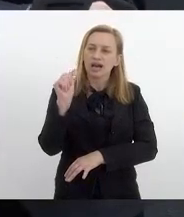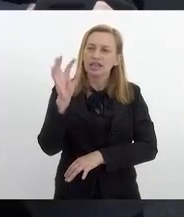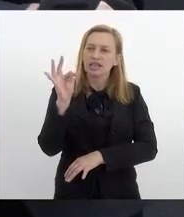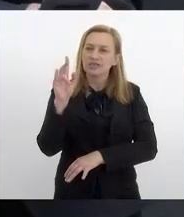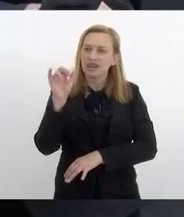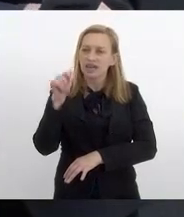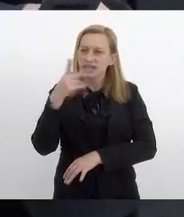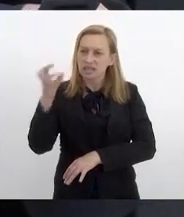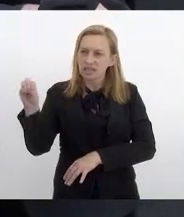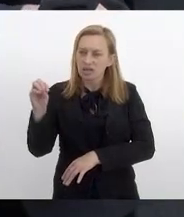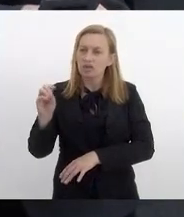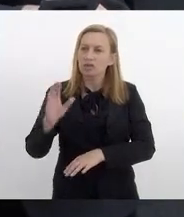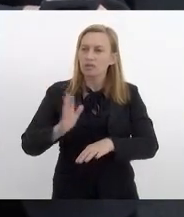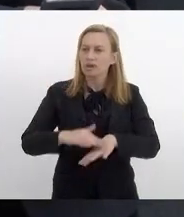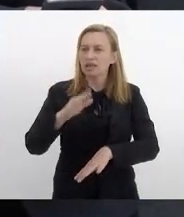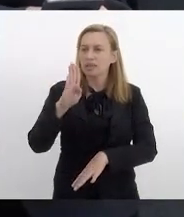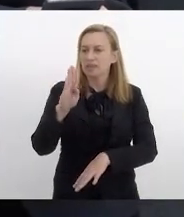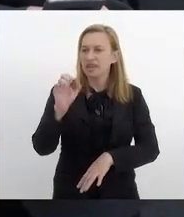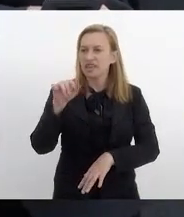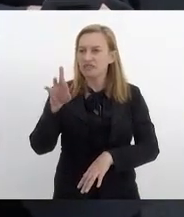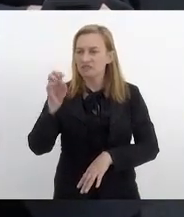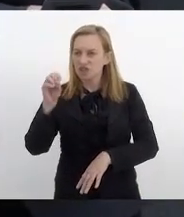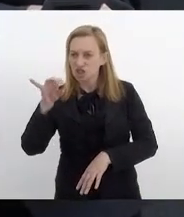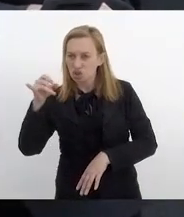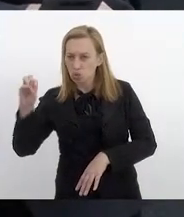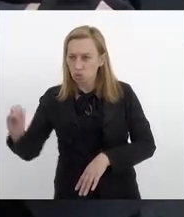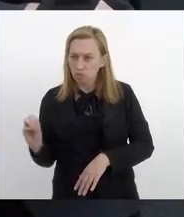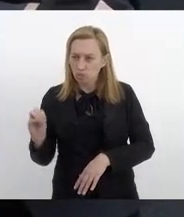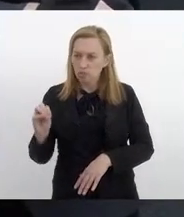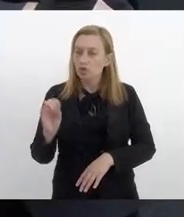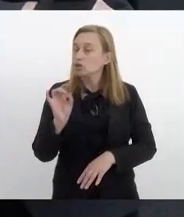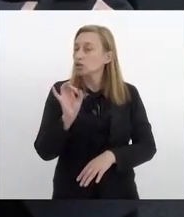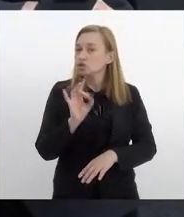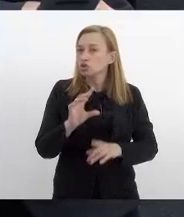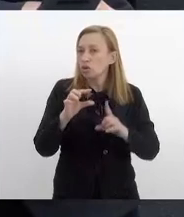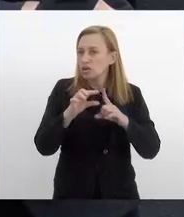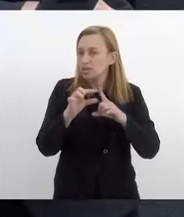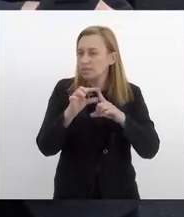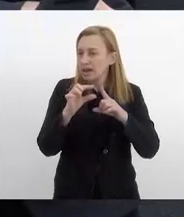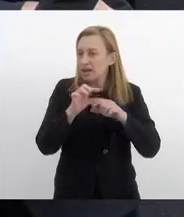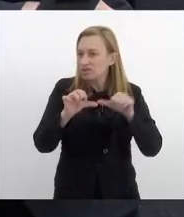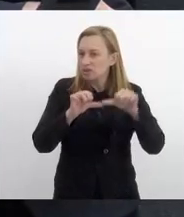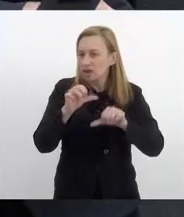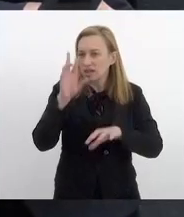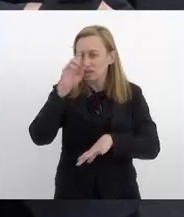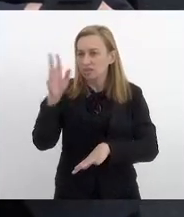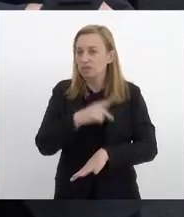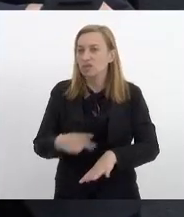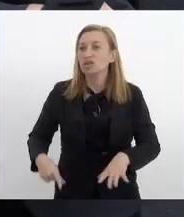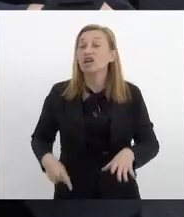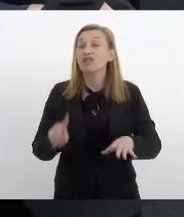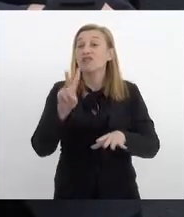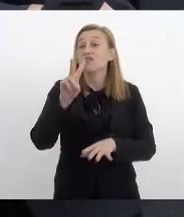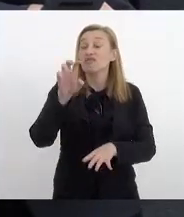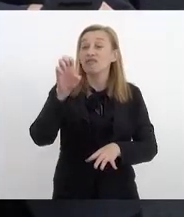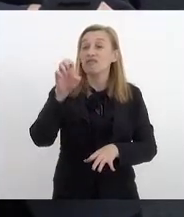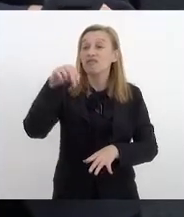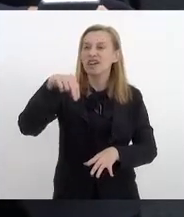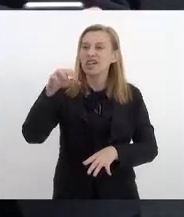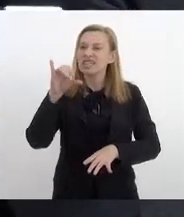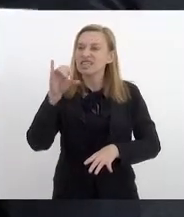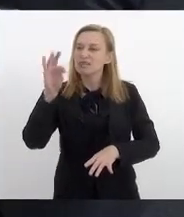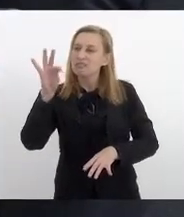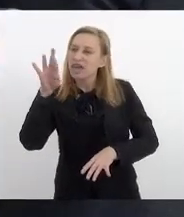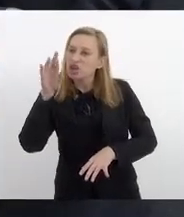benefícios. Não é vencimento, é remuneração, é só essa questão, senhor presidente. Porque vencimento é